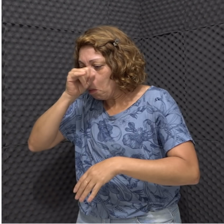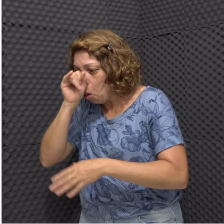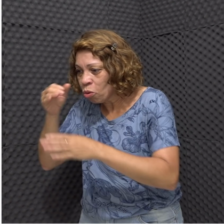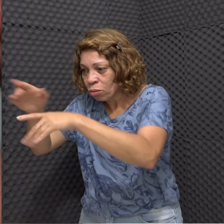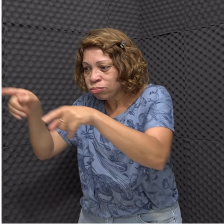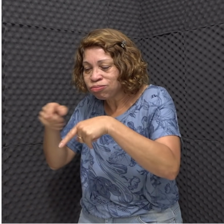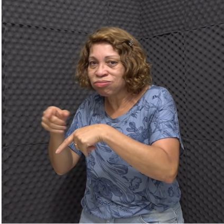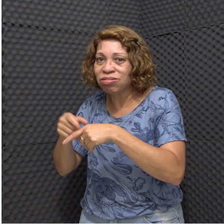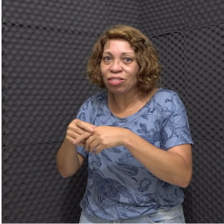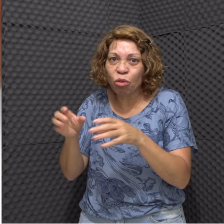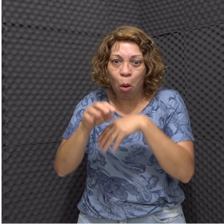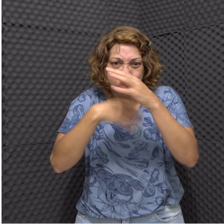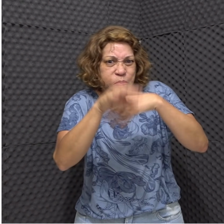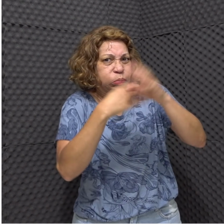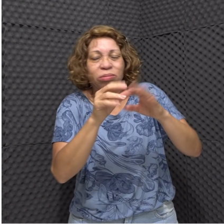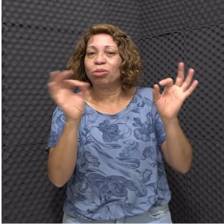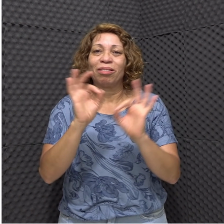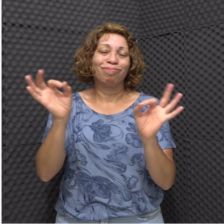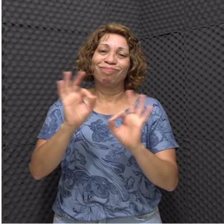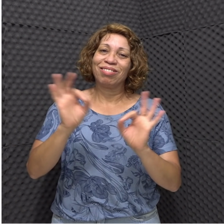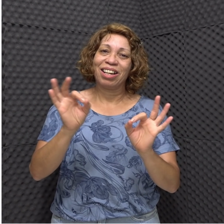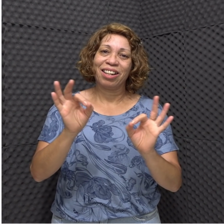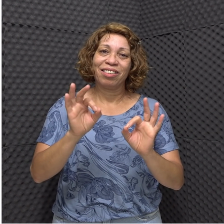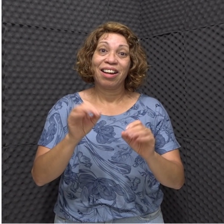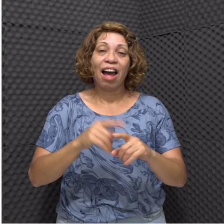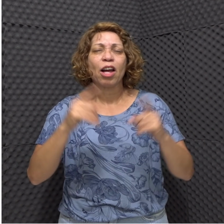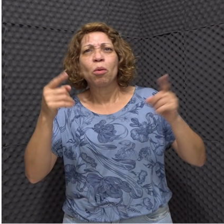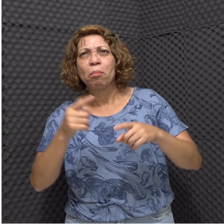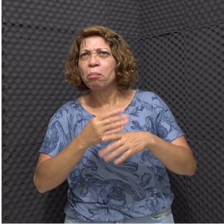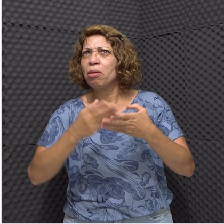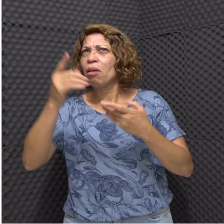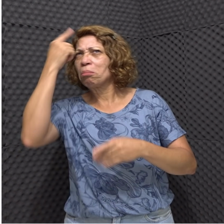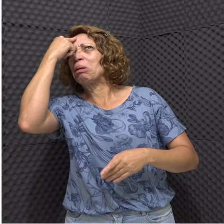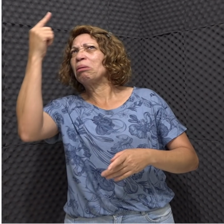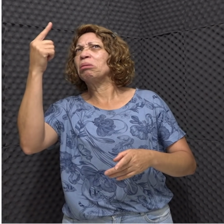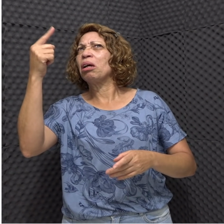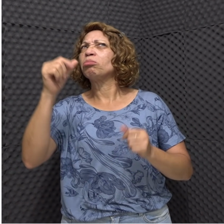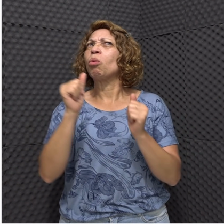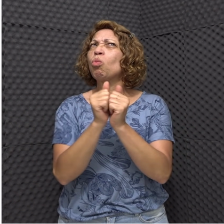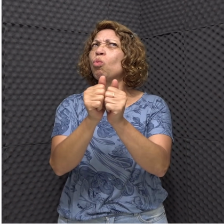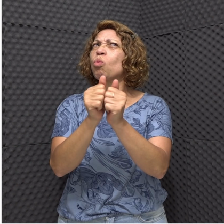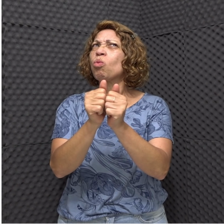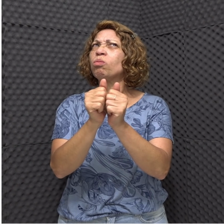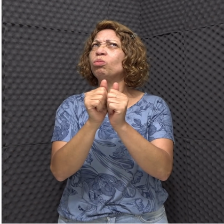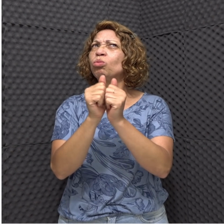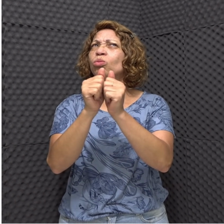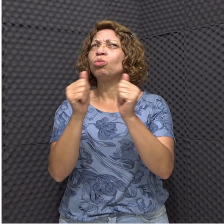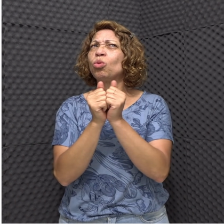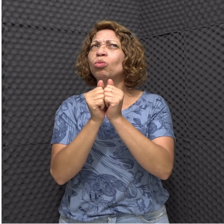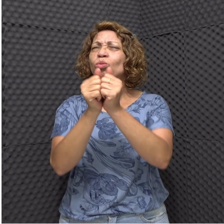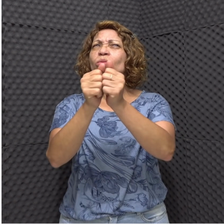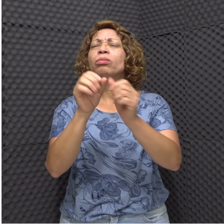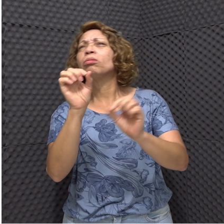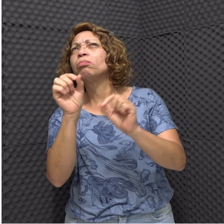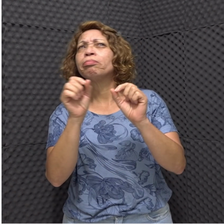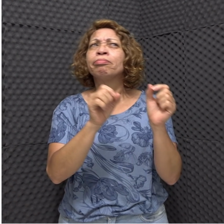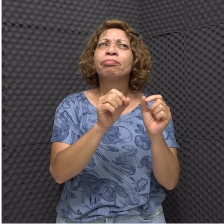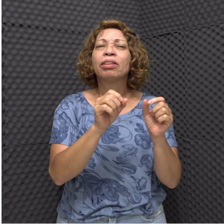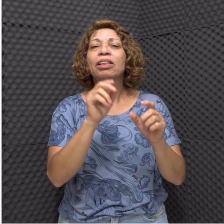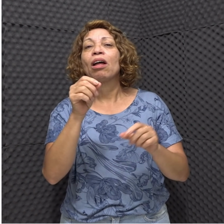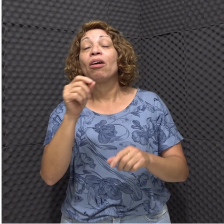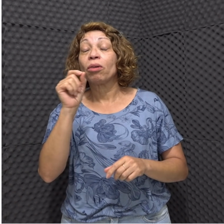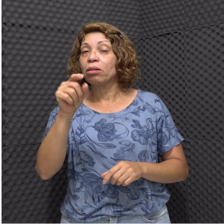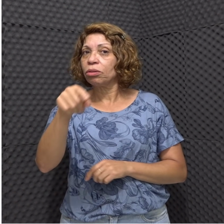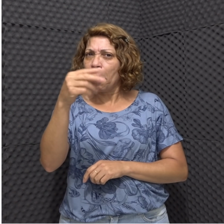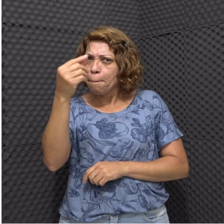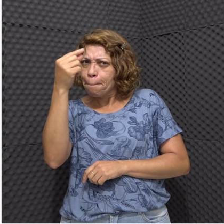ter dificuldade e ter que trabalhar um a um, ele passou a ter a ideia de conjunto. Então, eu quero que você